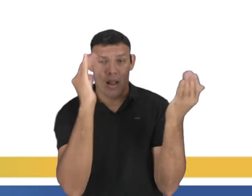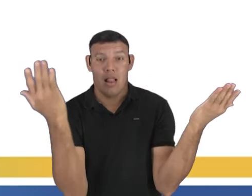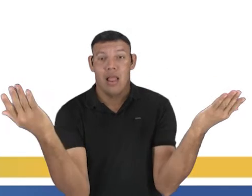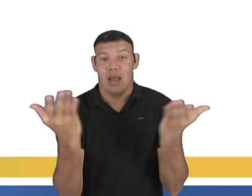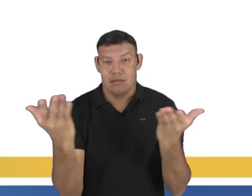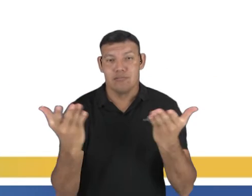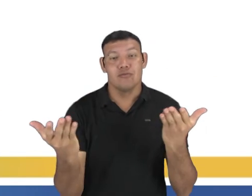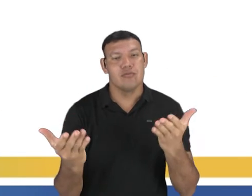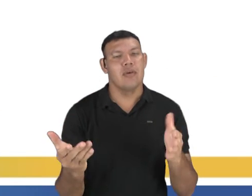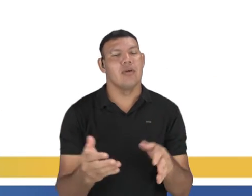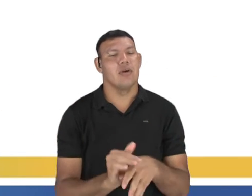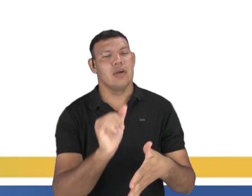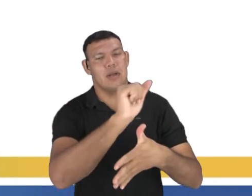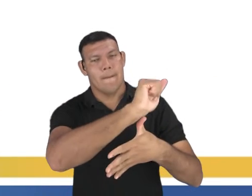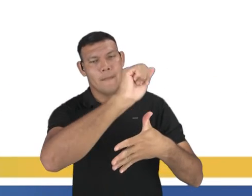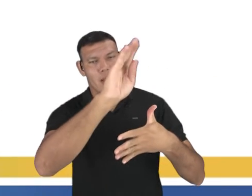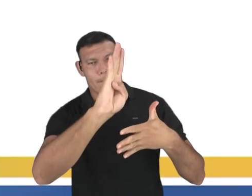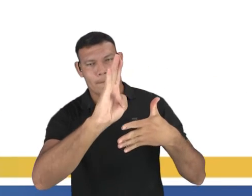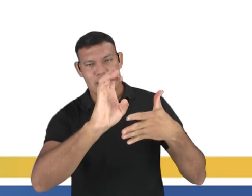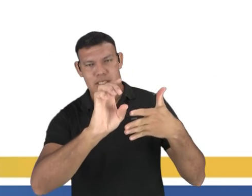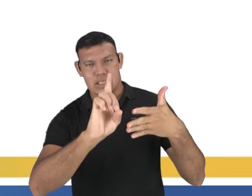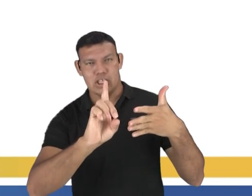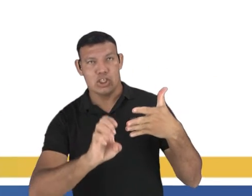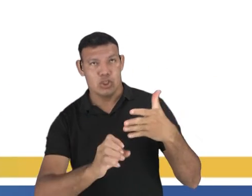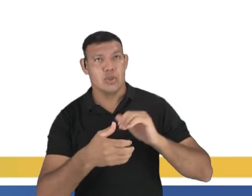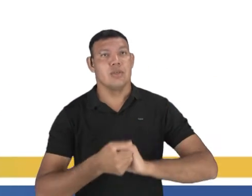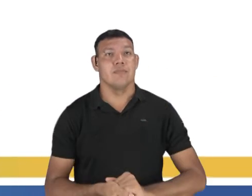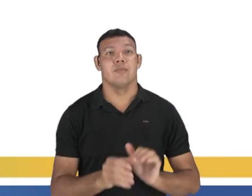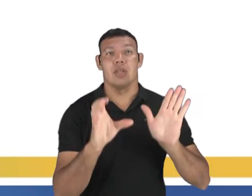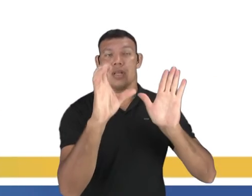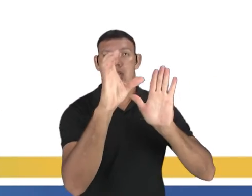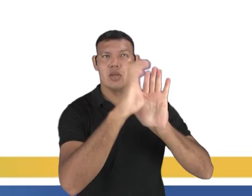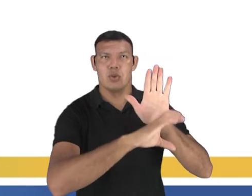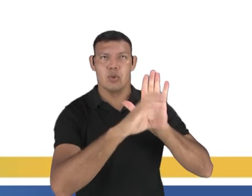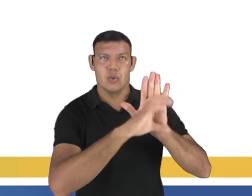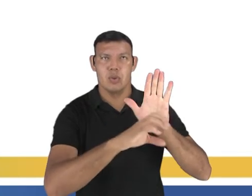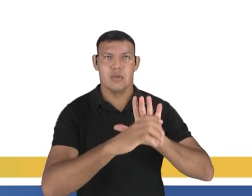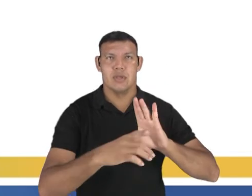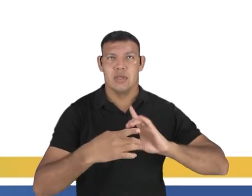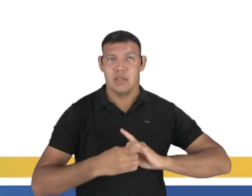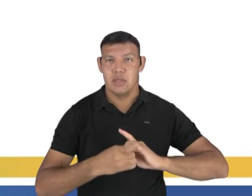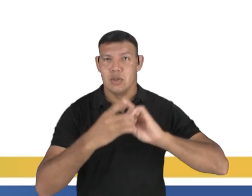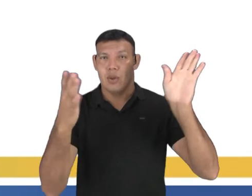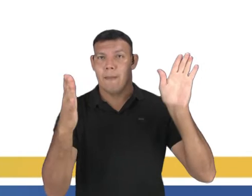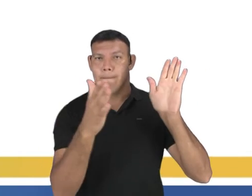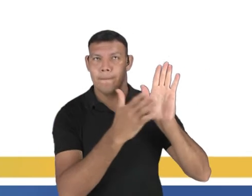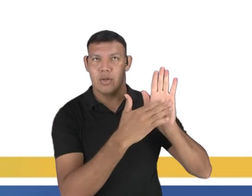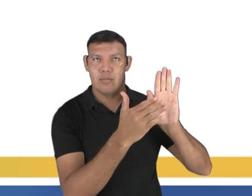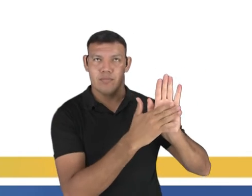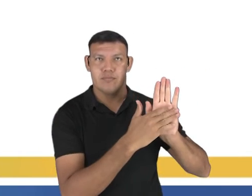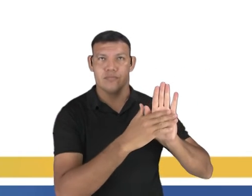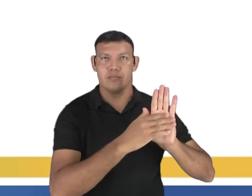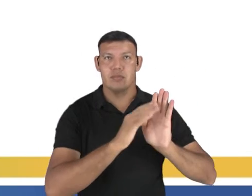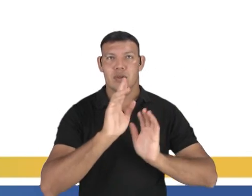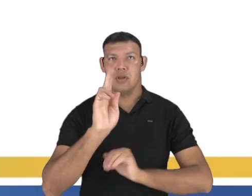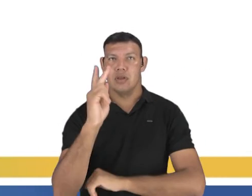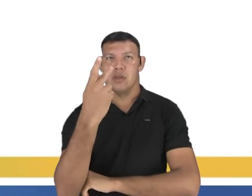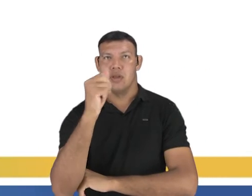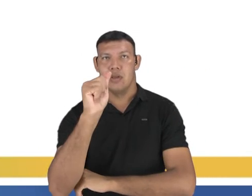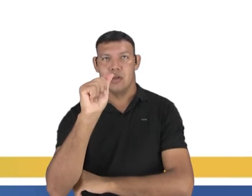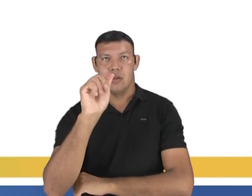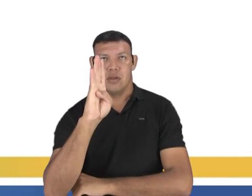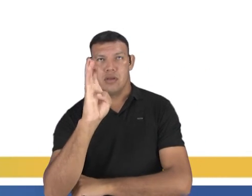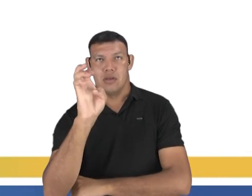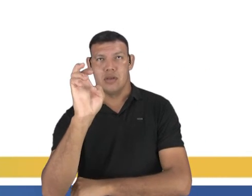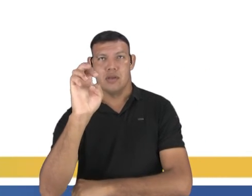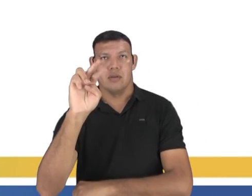no comando da questão. O conceito de democracia proposto por Habermas pode favorecer